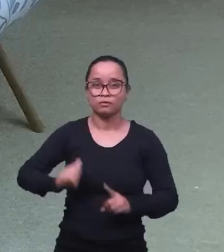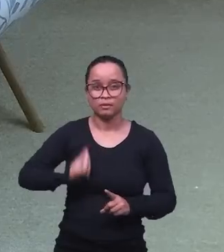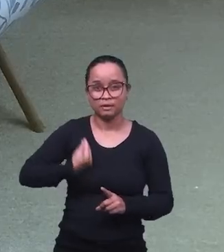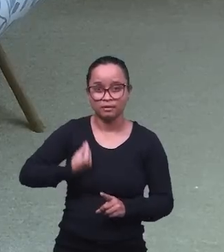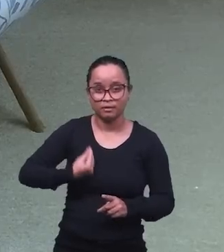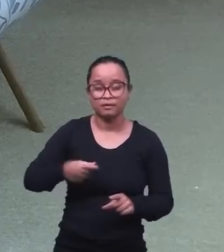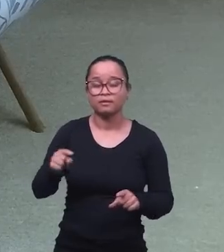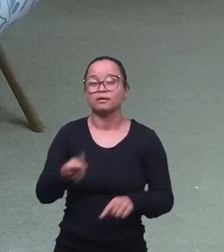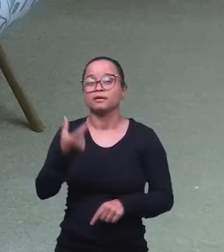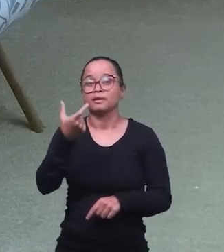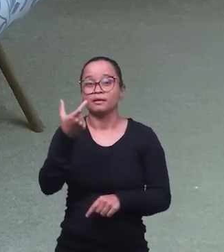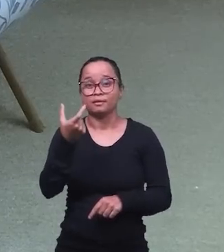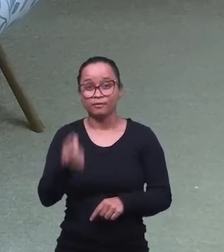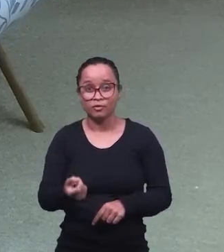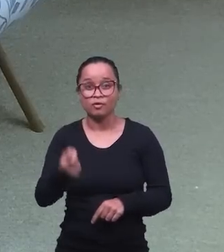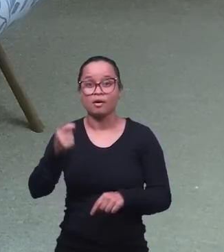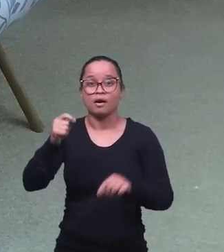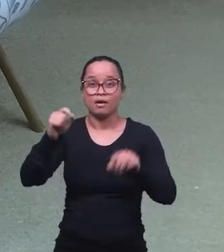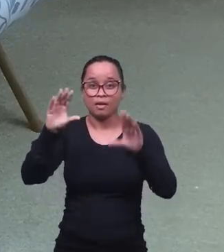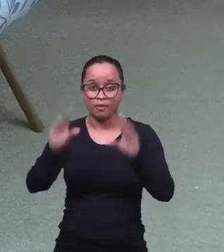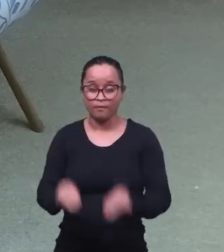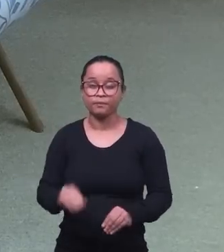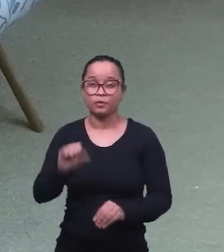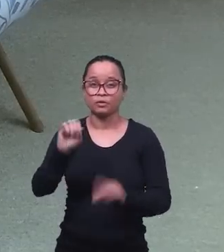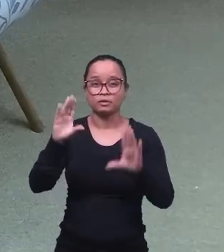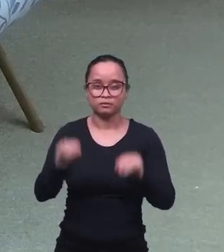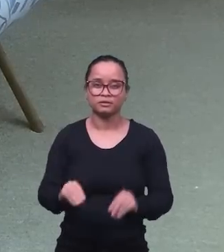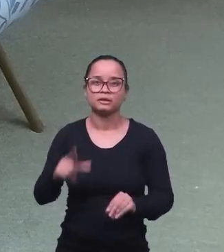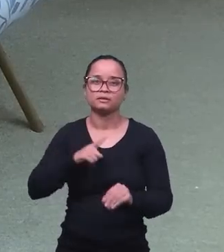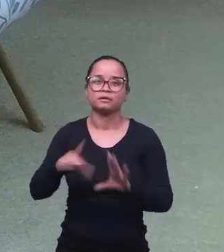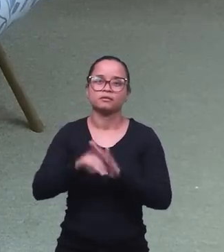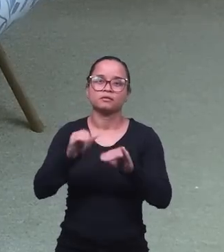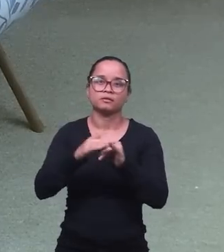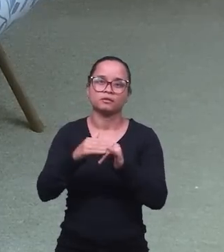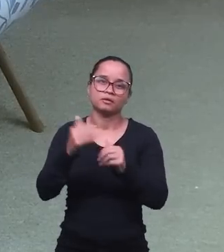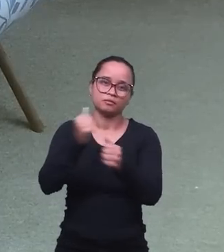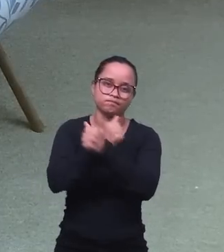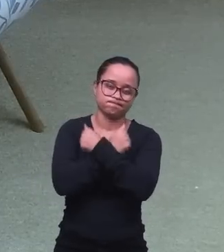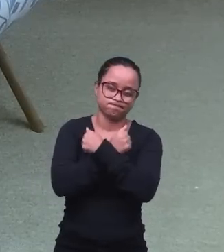20 horas, o culto transmitido pela nossa plataforma no YouTube.